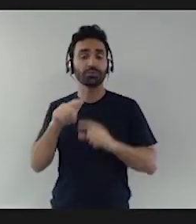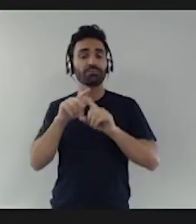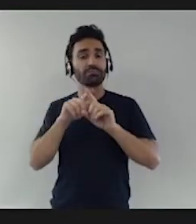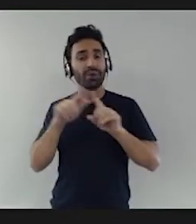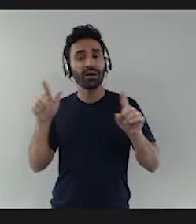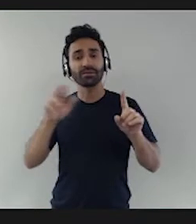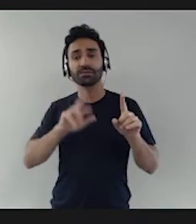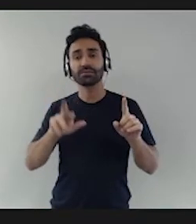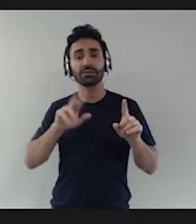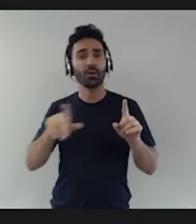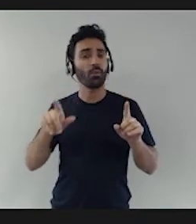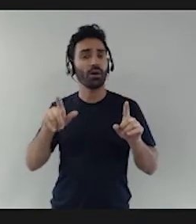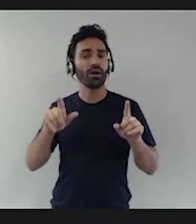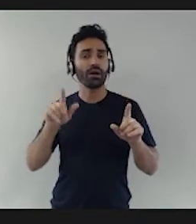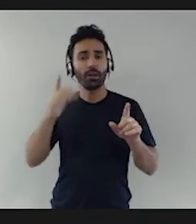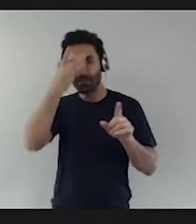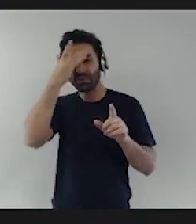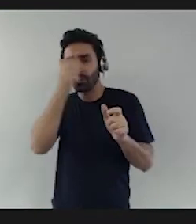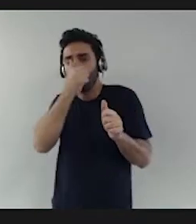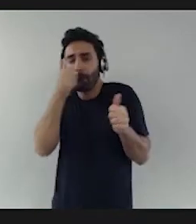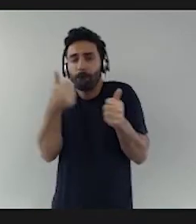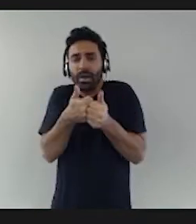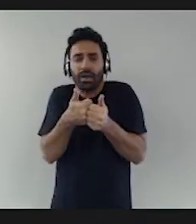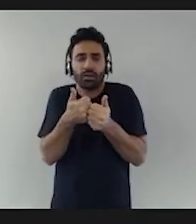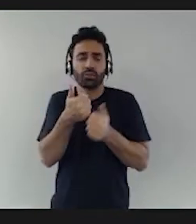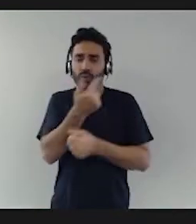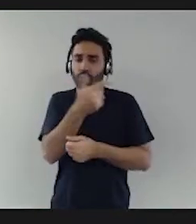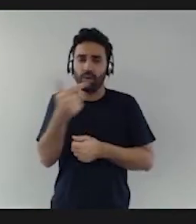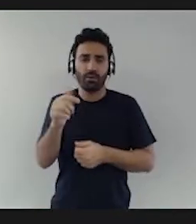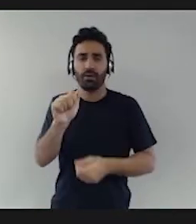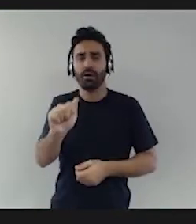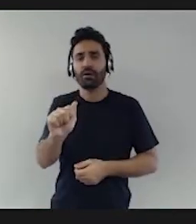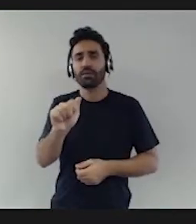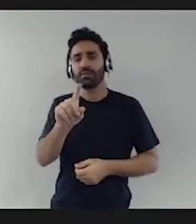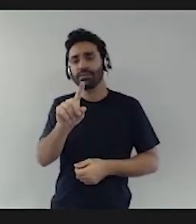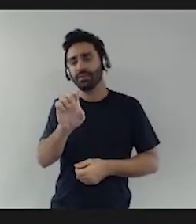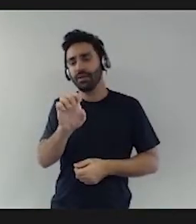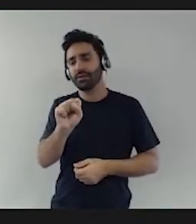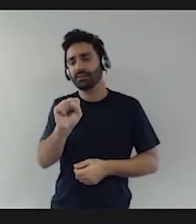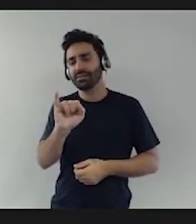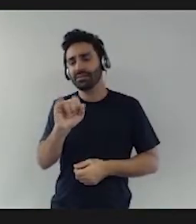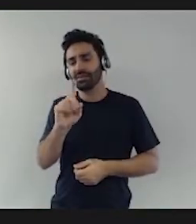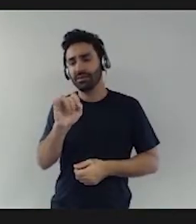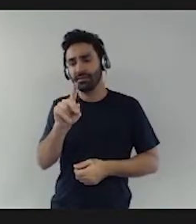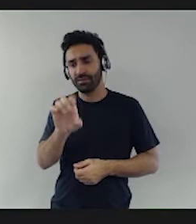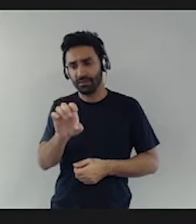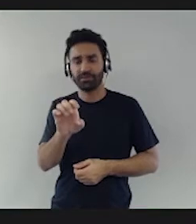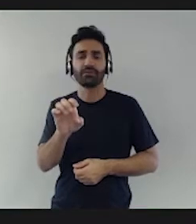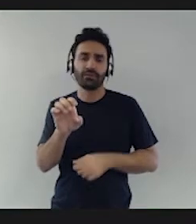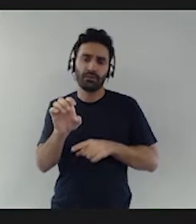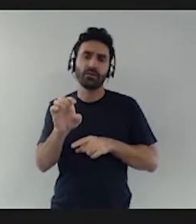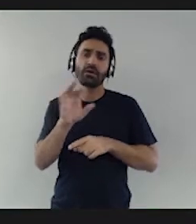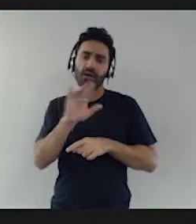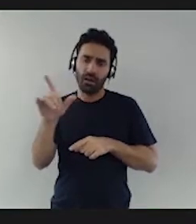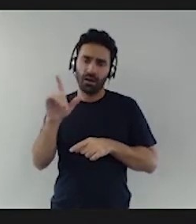necessariamente a cidade mais adensada do país. As cidades mais adensadas do país estão no estado de São Paulo,